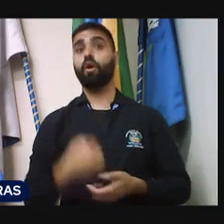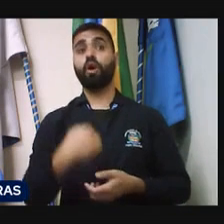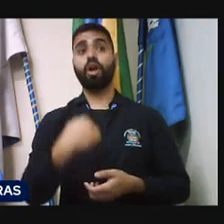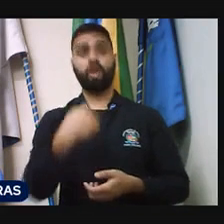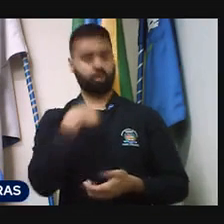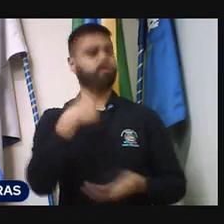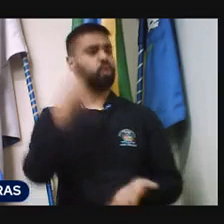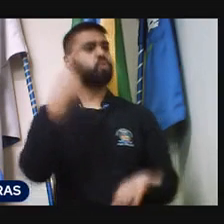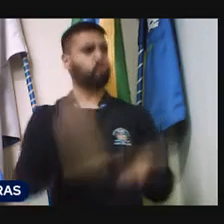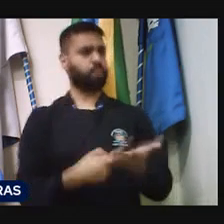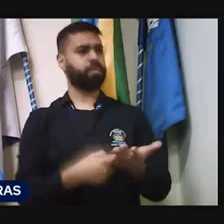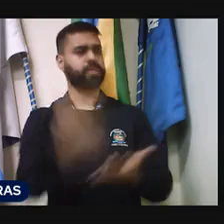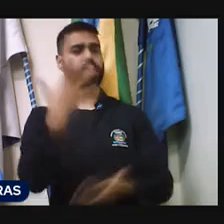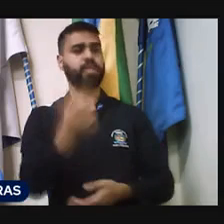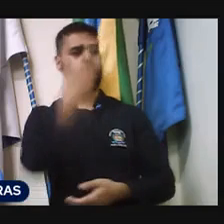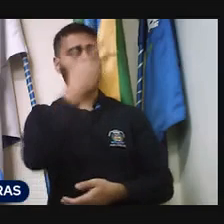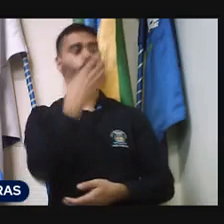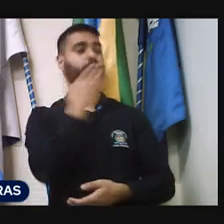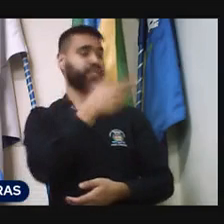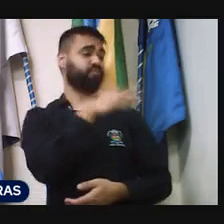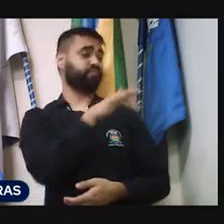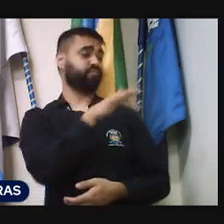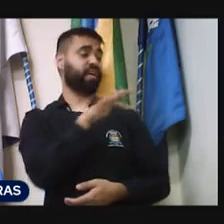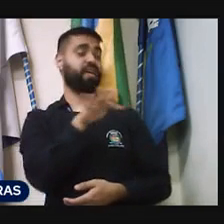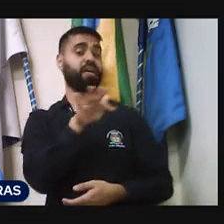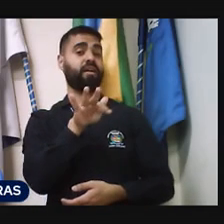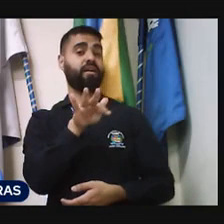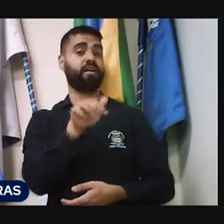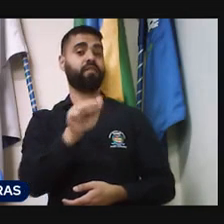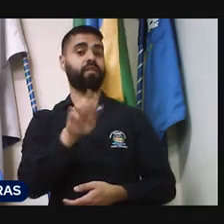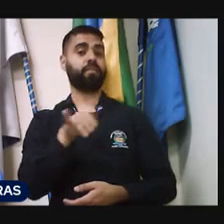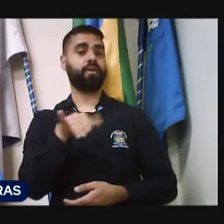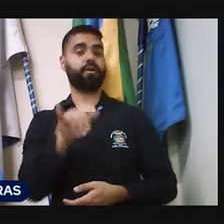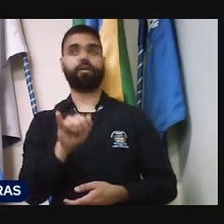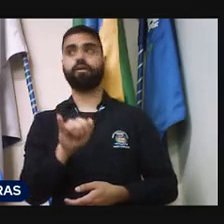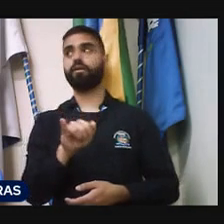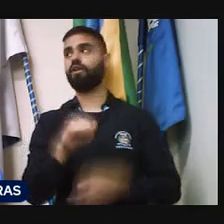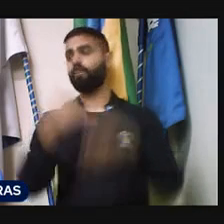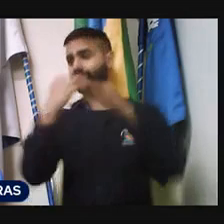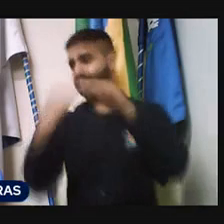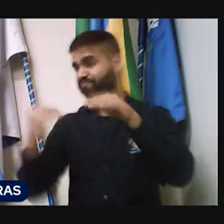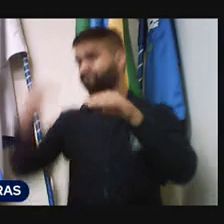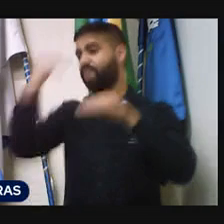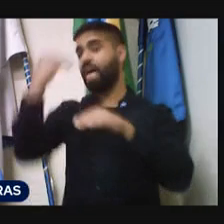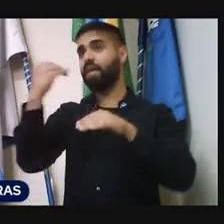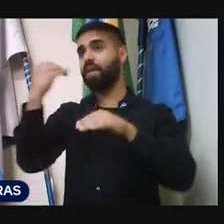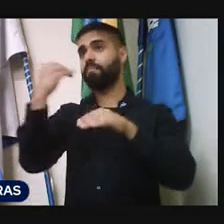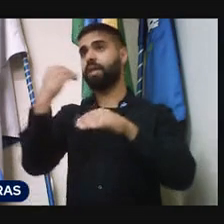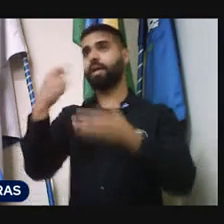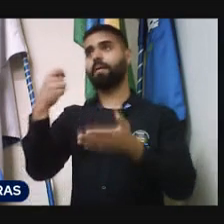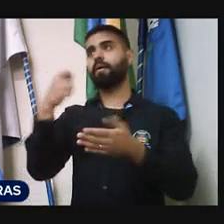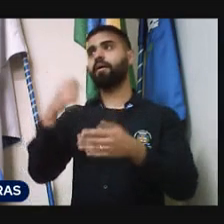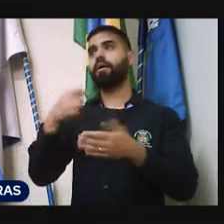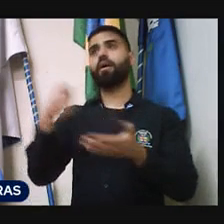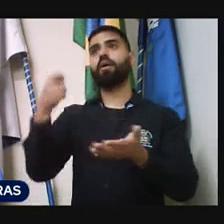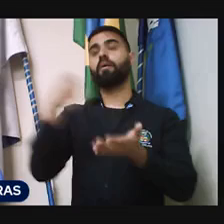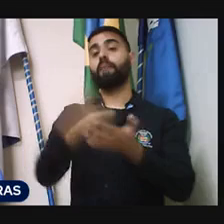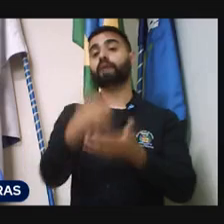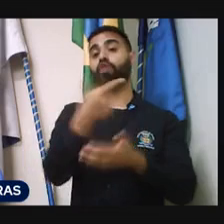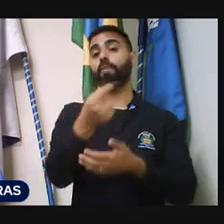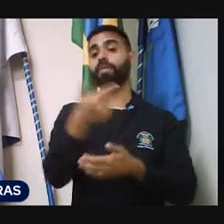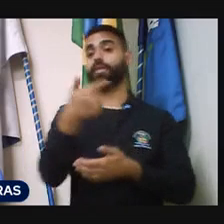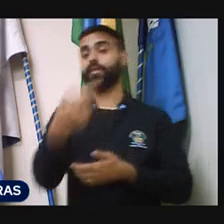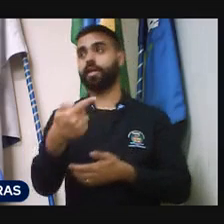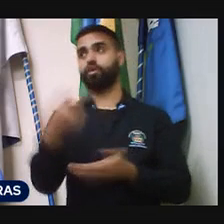senhor e atender o pedido da Fabiane nós vamos superar O que foi pago em 2017 que não foi pago